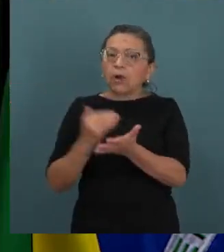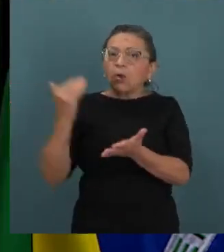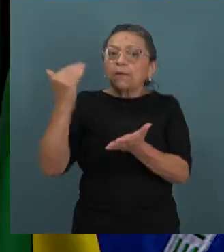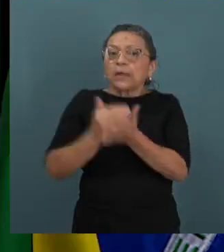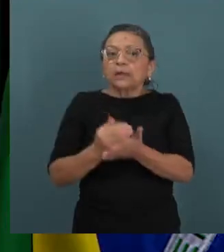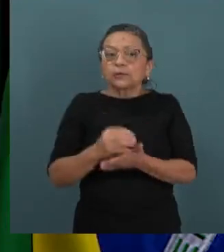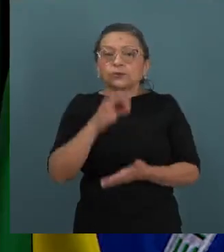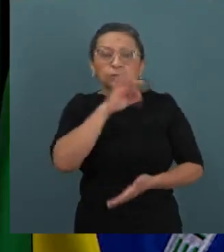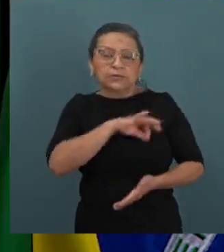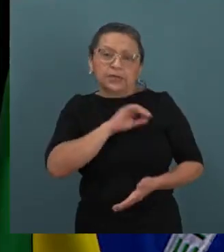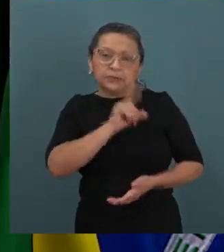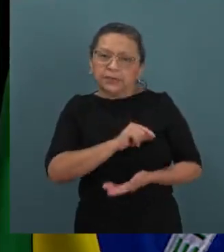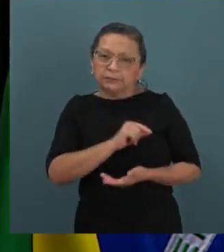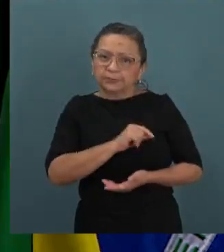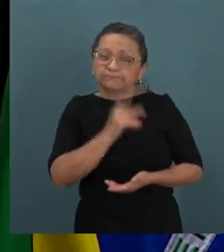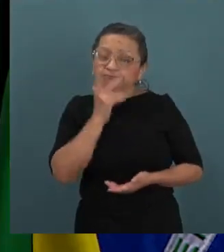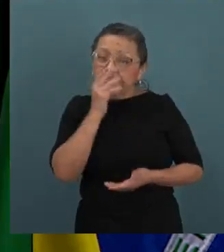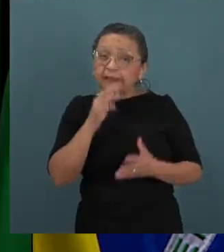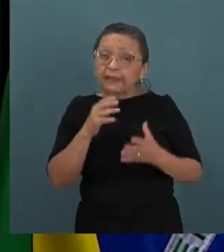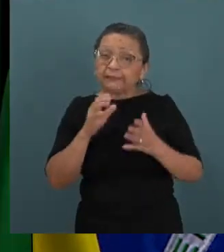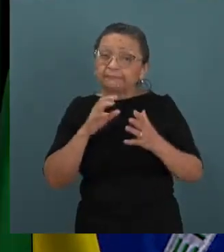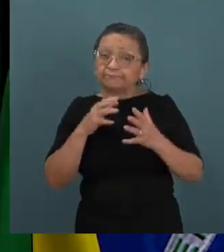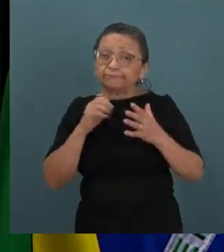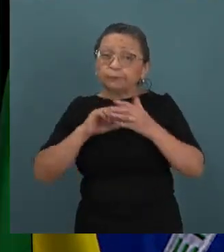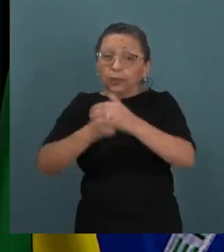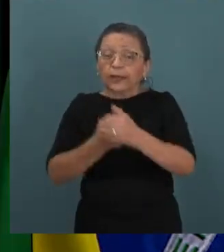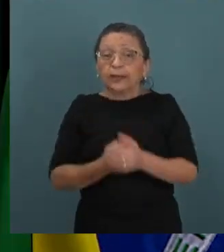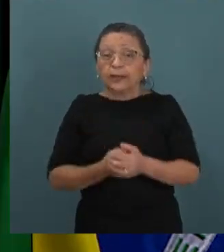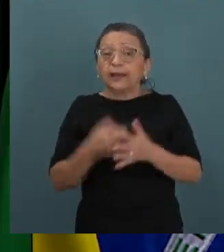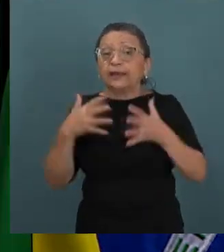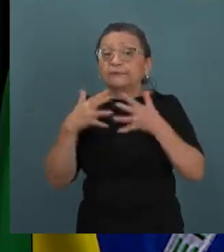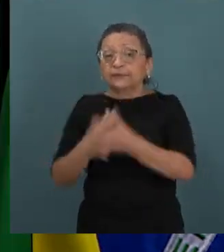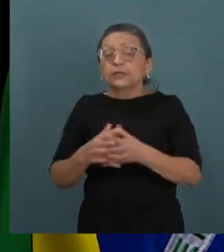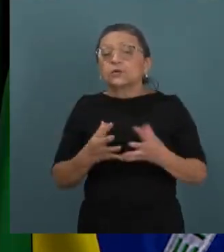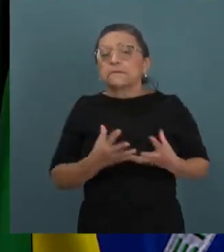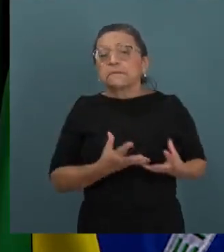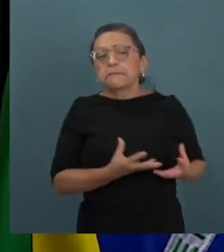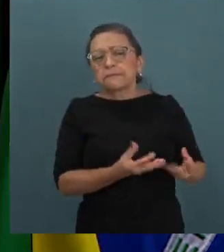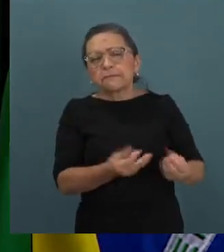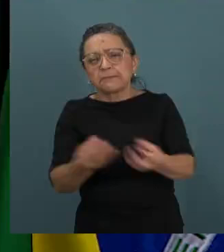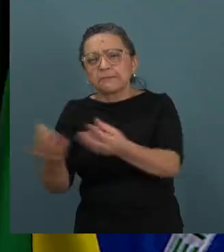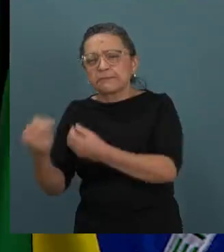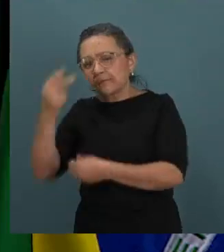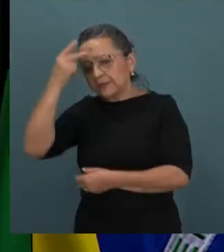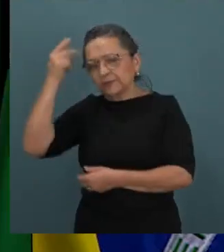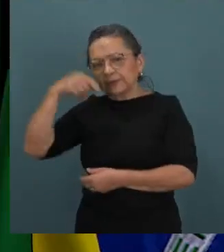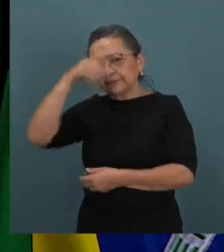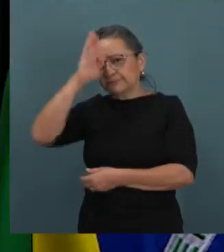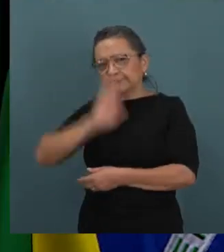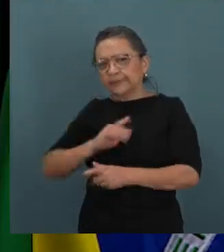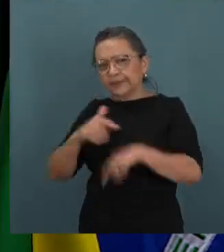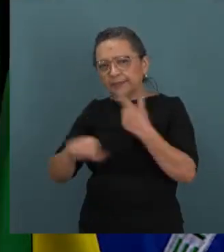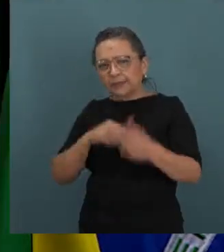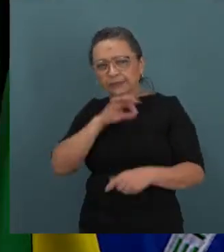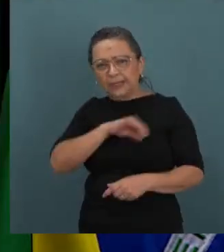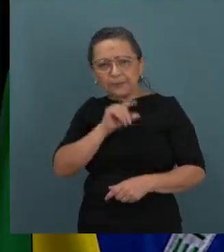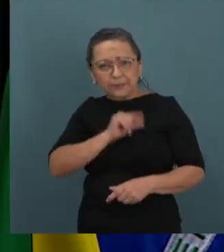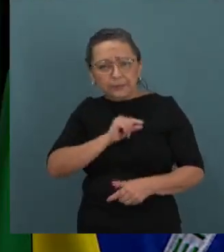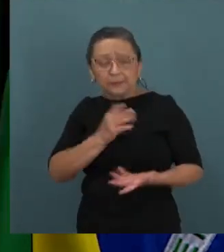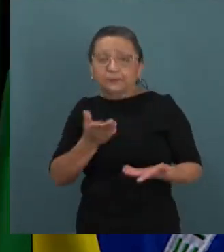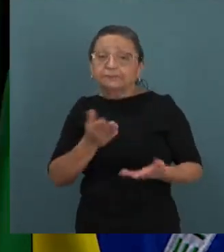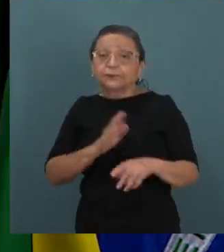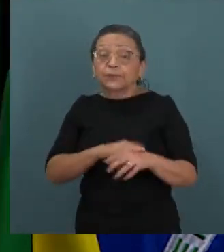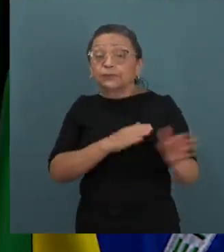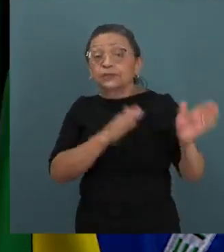mínimo, afetando injustamente milhões de trabalhadores brasileiros. Enquanto isso,